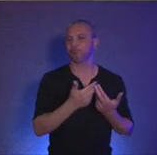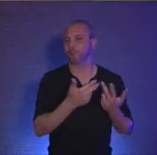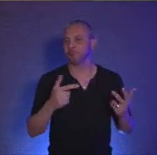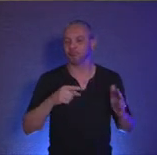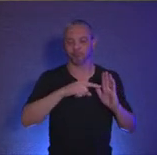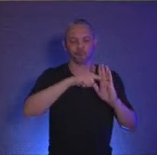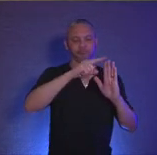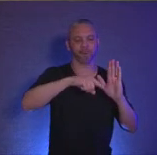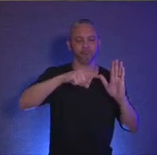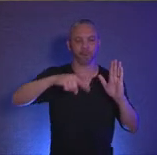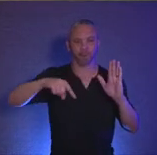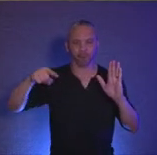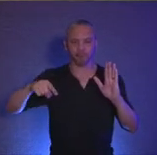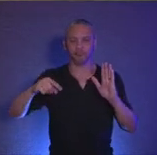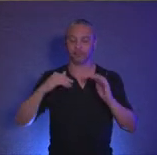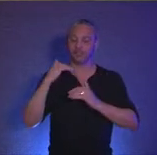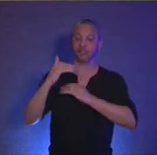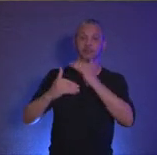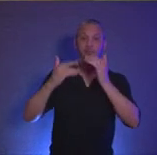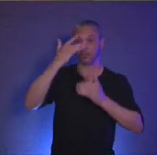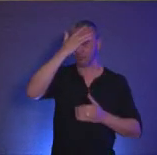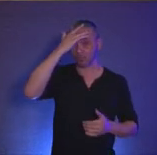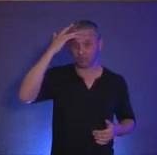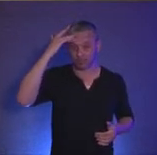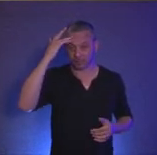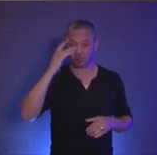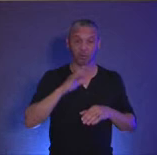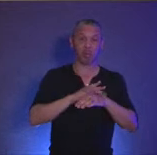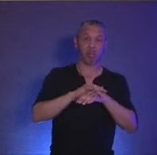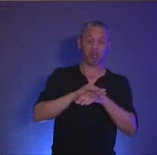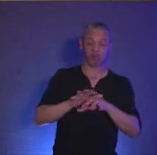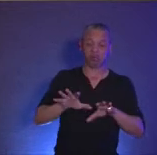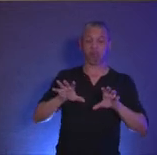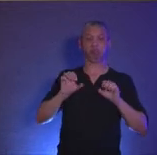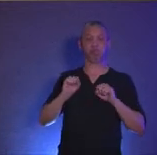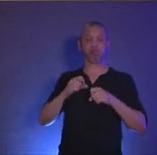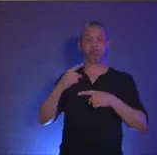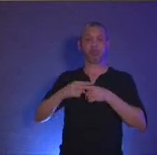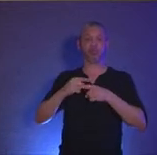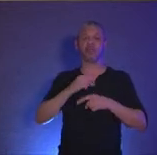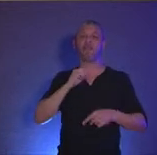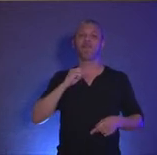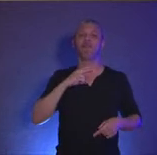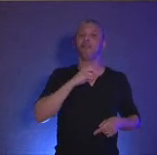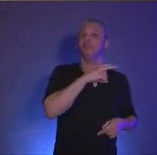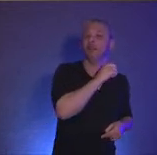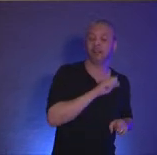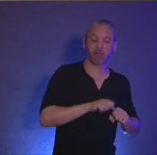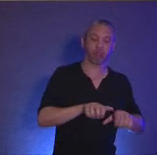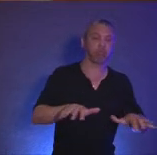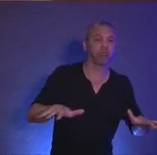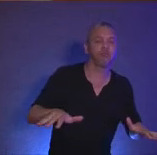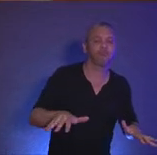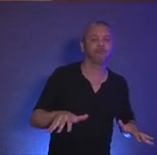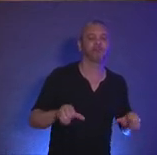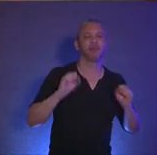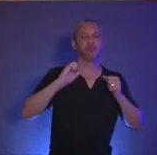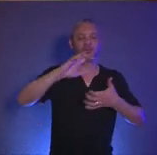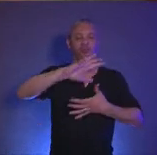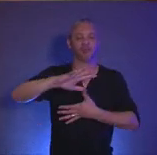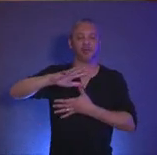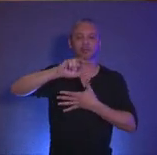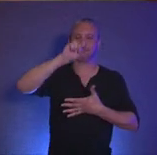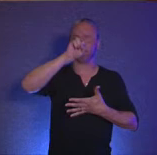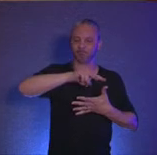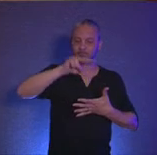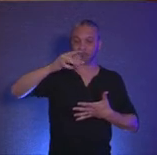índices de desenvolvimento humano de cada município, intoxicações por agrotóxico. A nossa ideia é assim, que você pode navegar por esse mapa. A gente queria fazer um mapa que